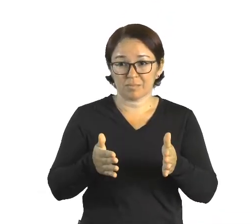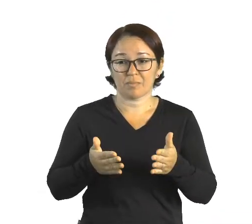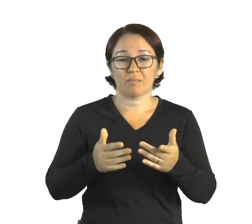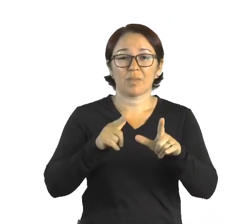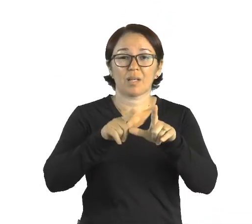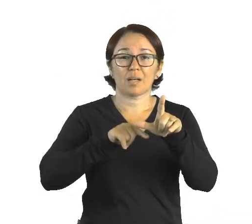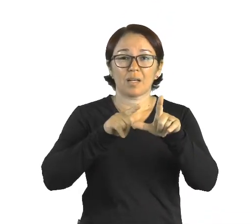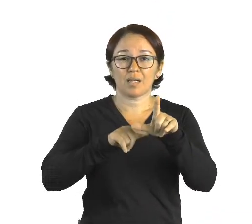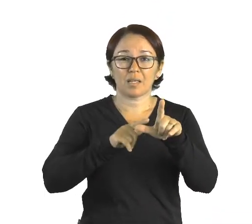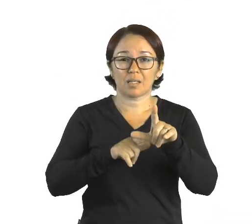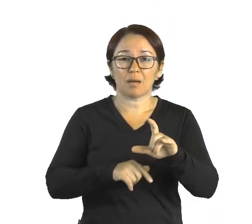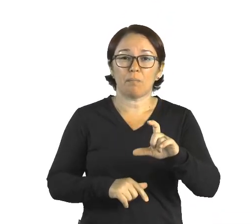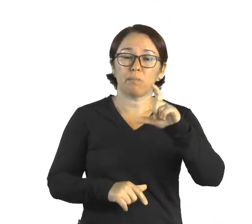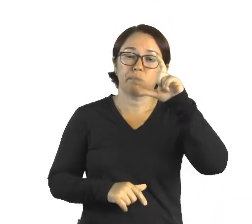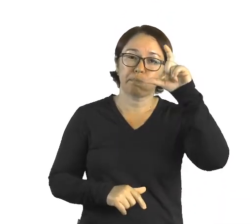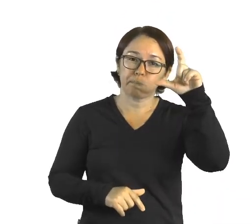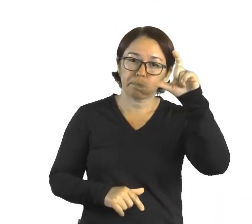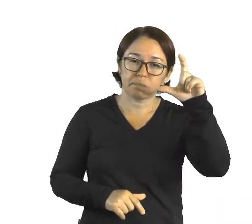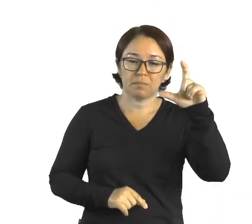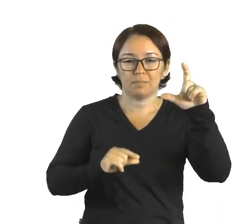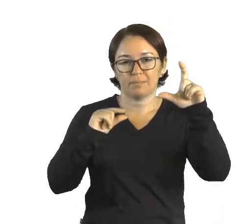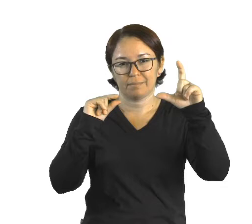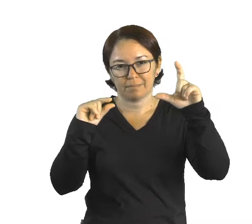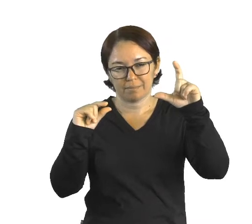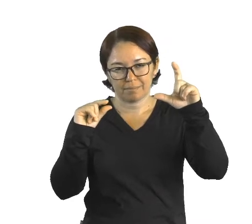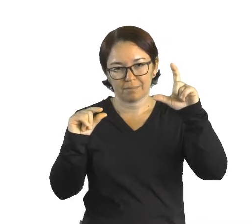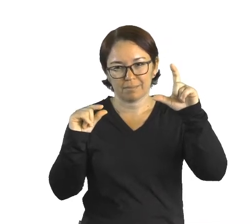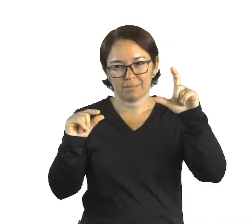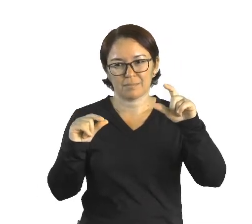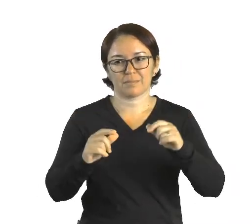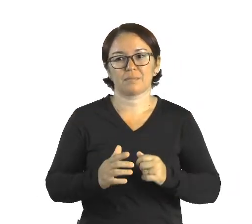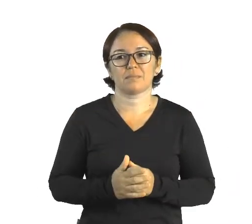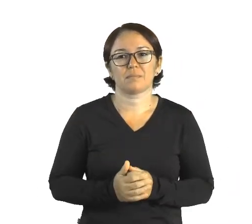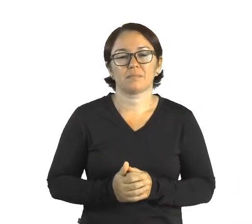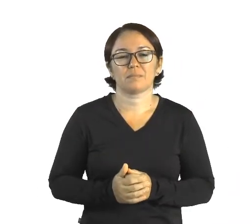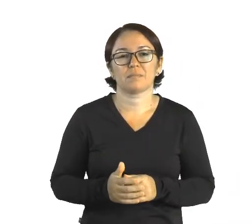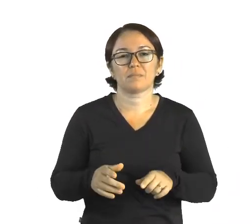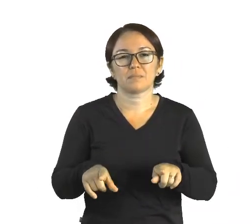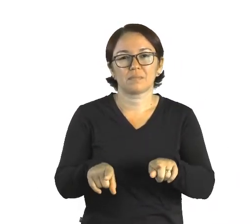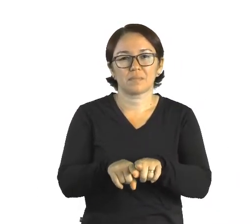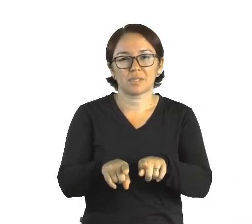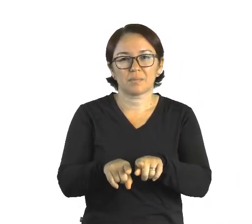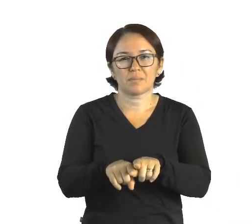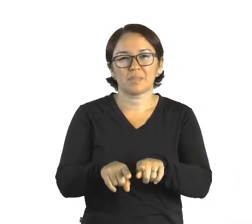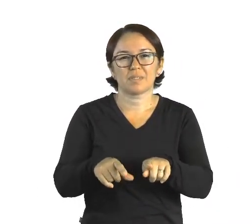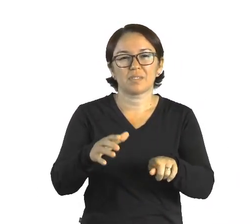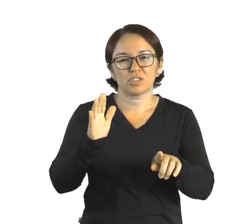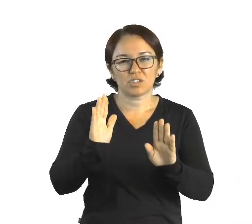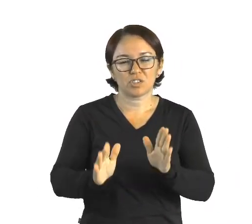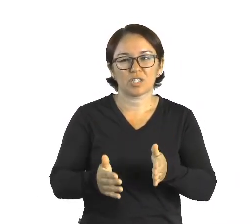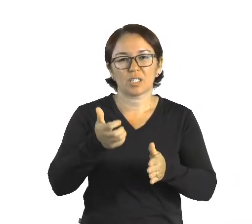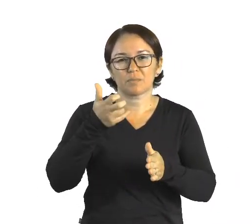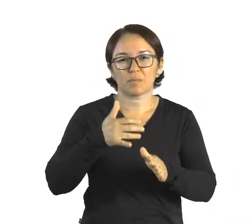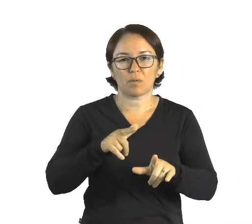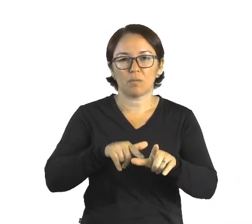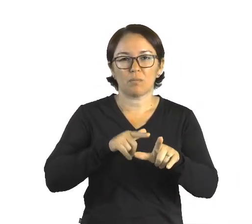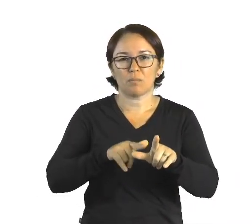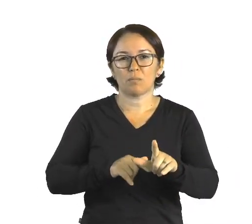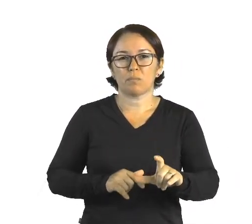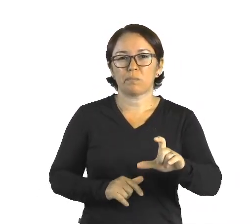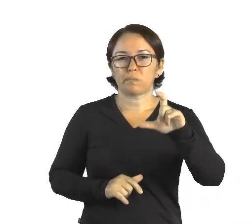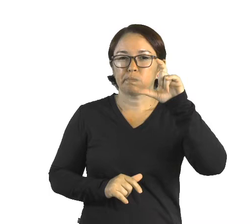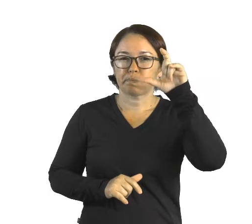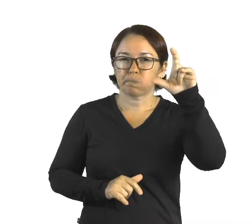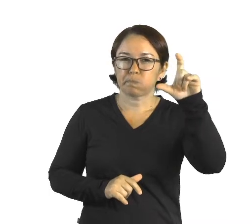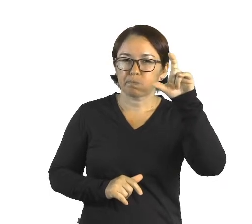caixa baixa. Nós falamos um pouquinho da história, uma versão da história, por que caixa alta, por que caixa baixa. E isso